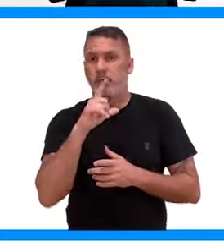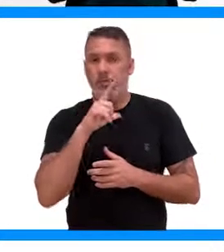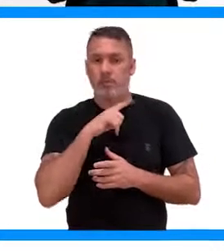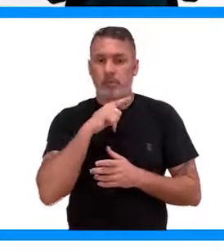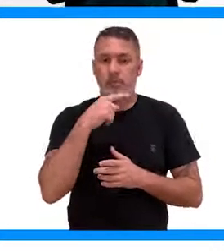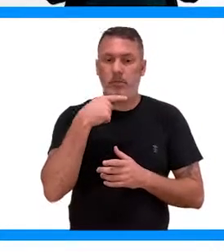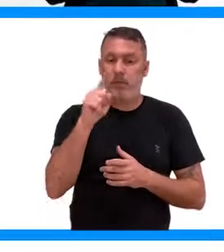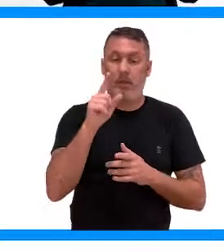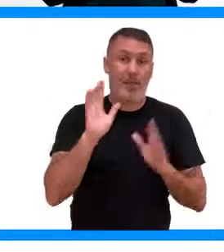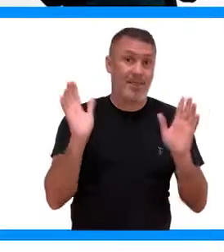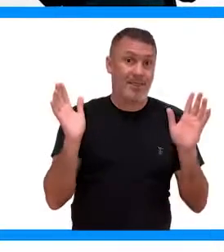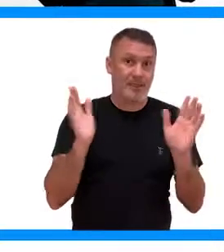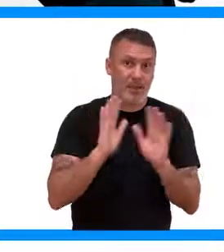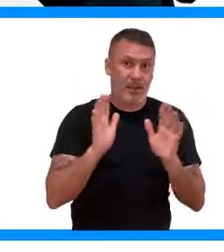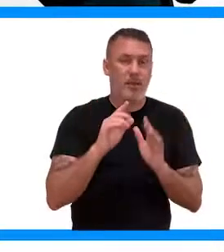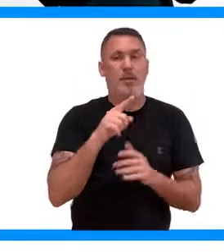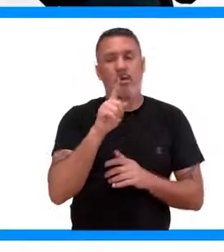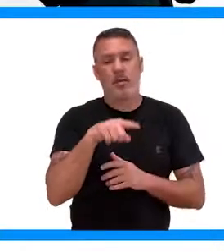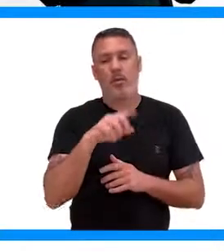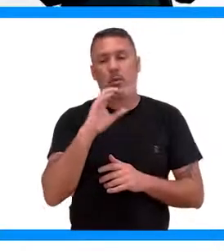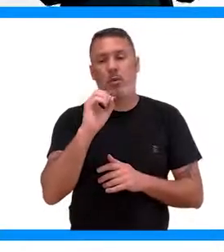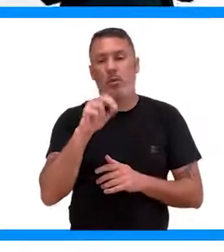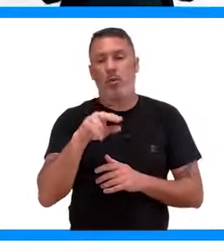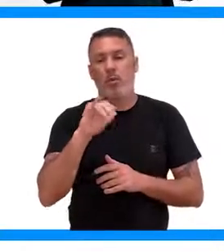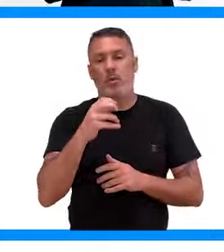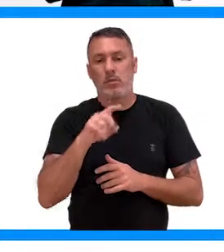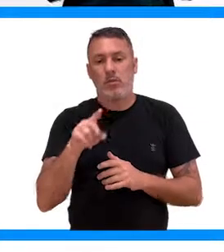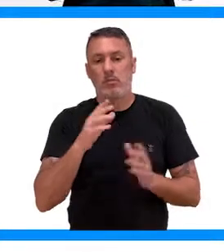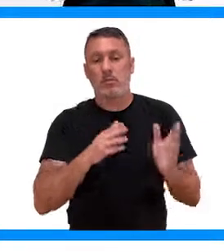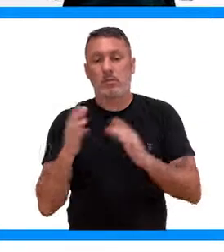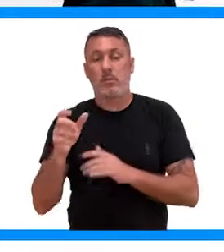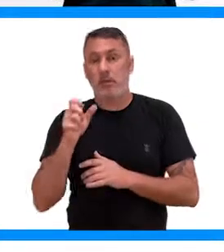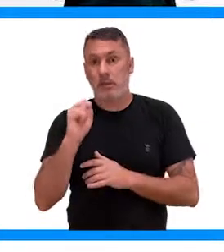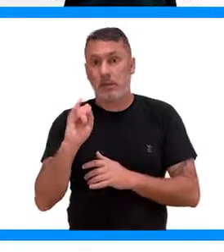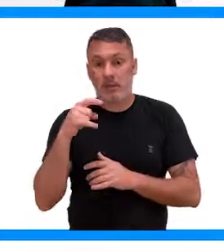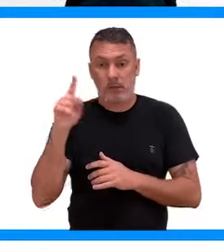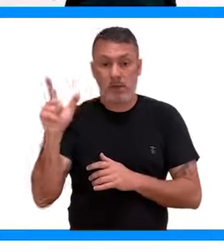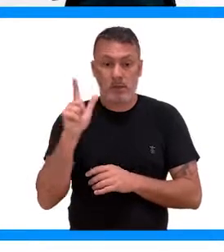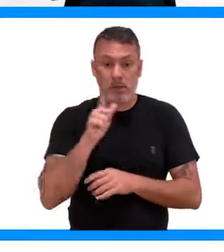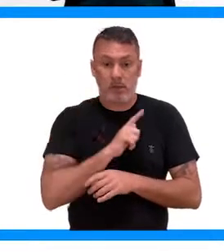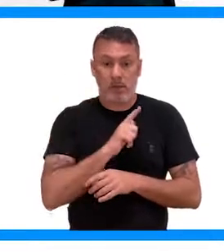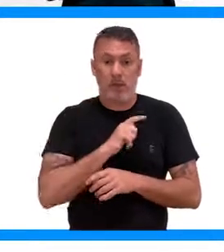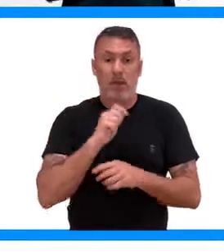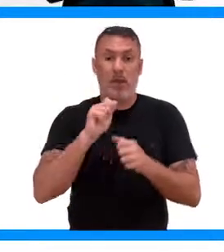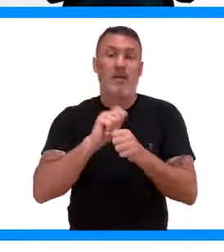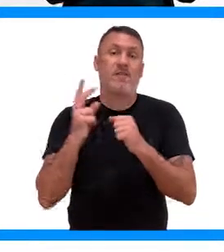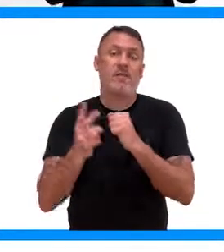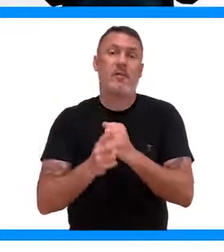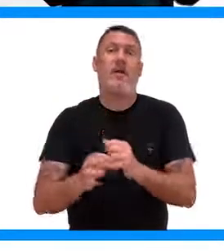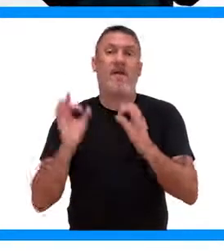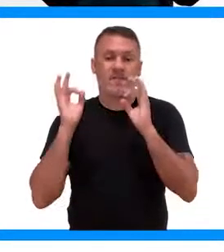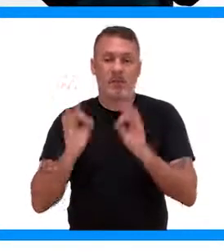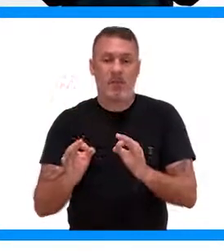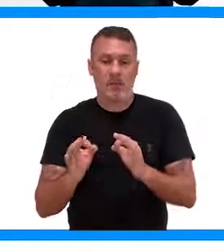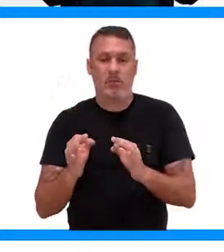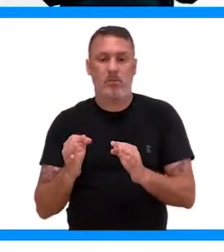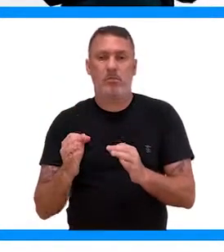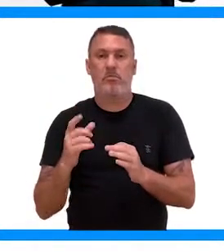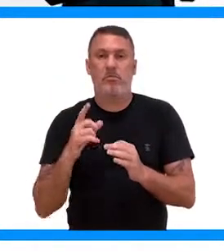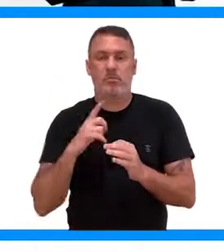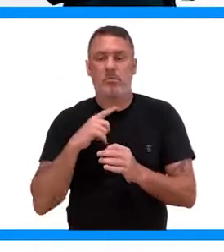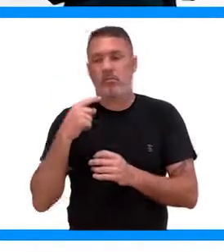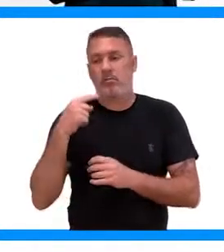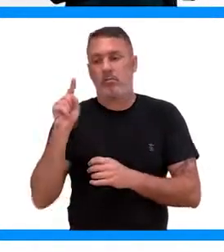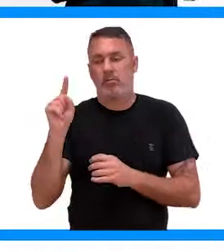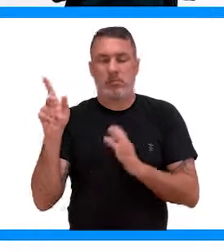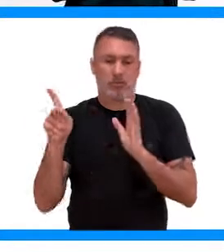Então, si sem o acento é uma conjunção condicional. E si com tilde é um advérbio de afirmação. O